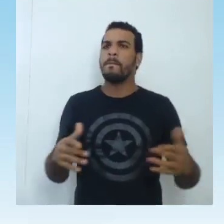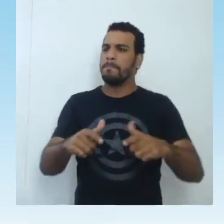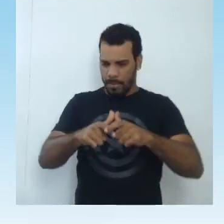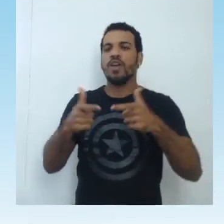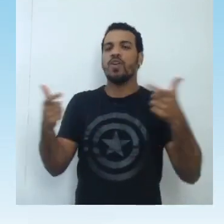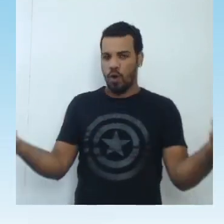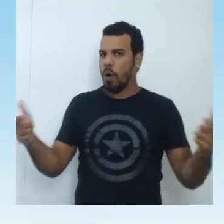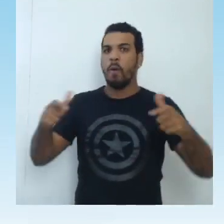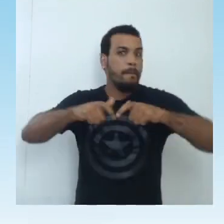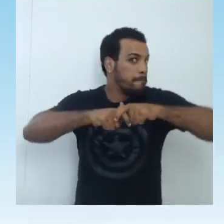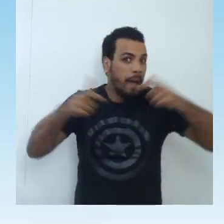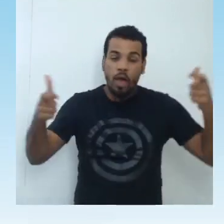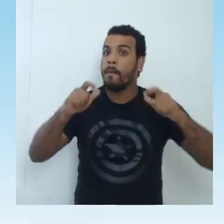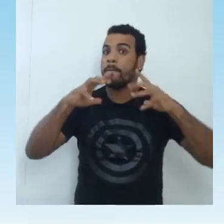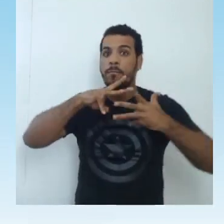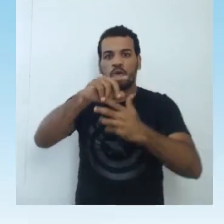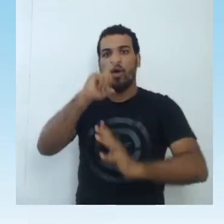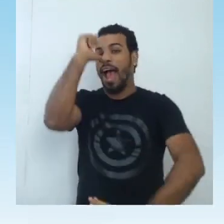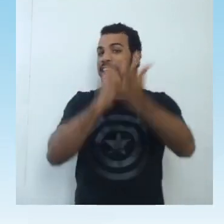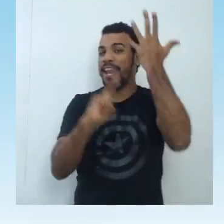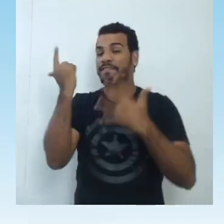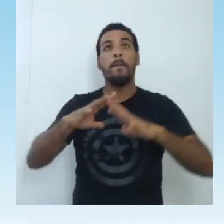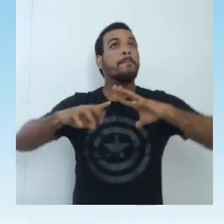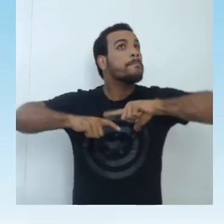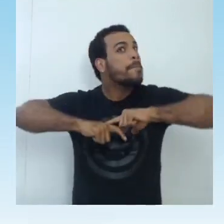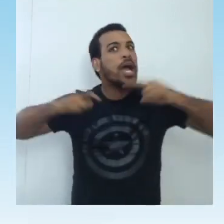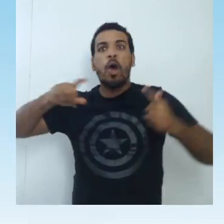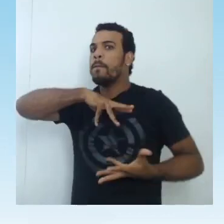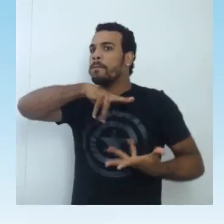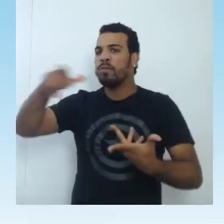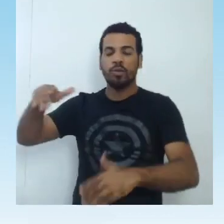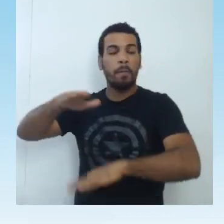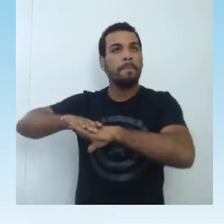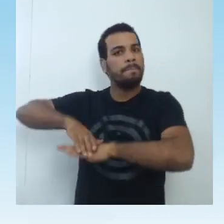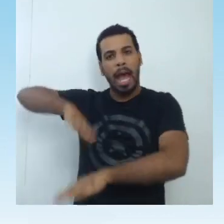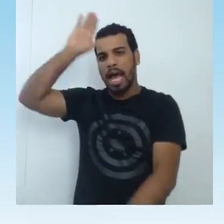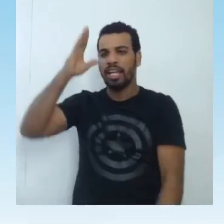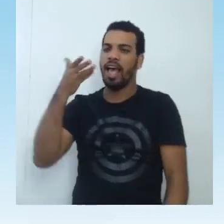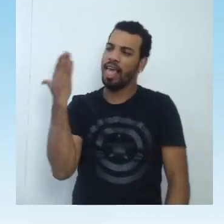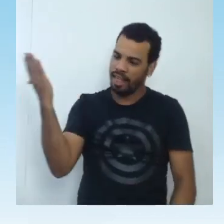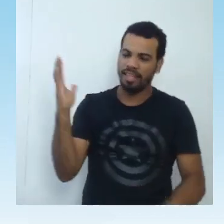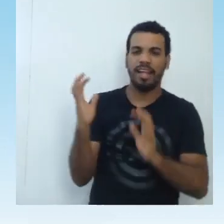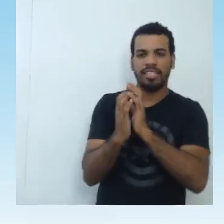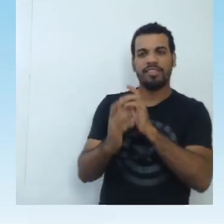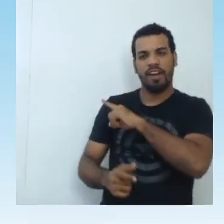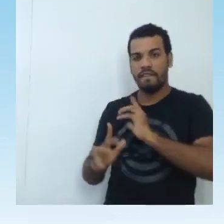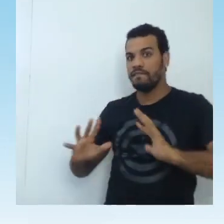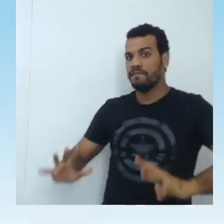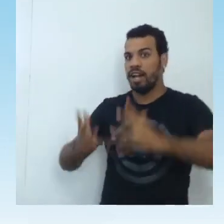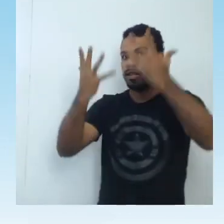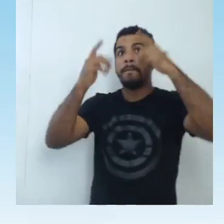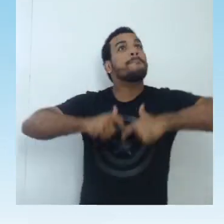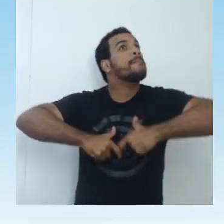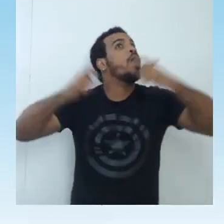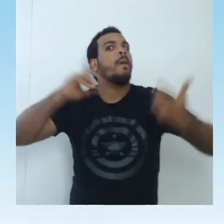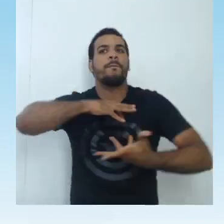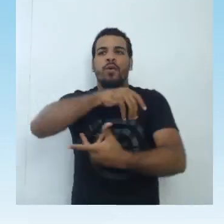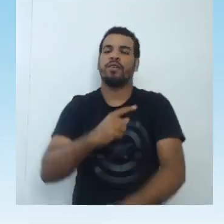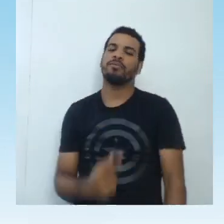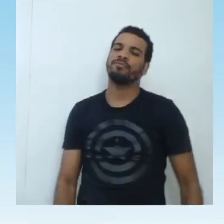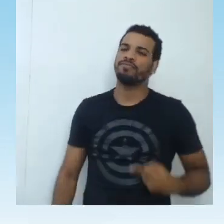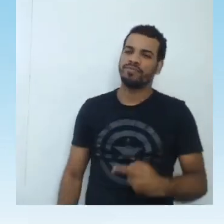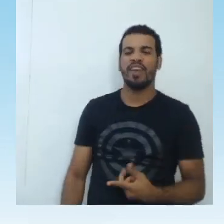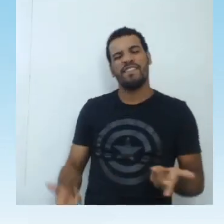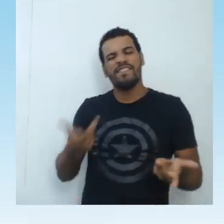né, Darley? Do mundo, né? O maior bloco de carnaval de rua do mundo. Né? A gente tem essa festona. E aí, olha só, eu falei um monte de coisas